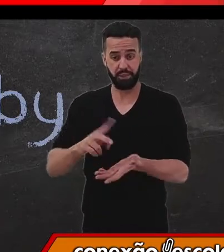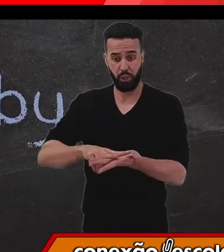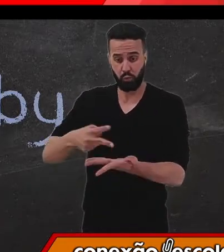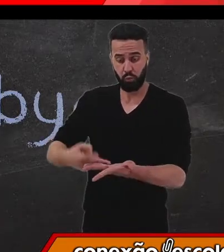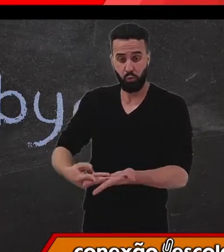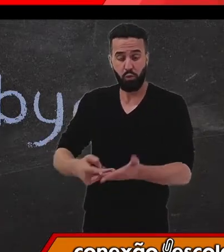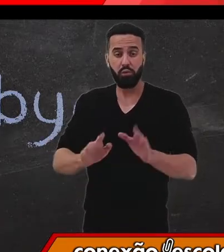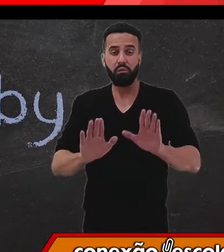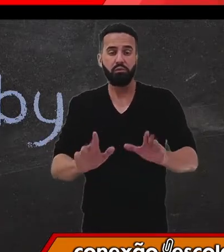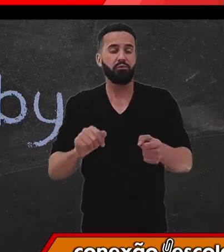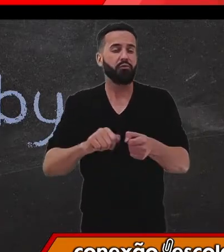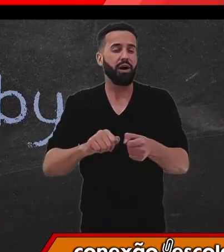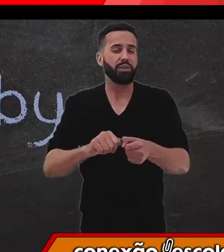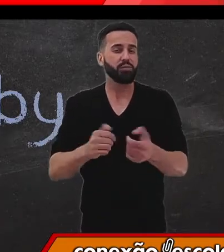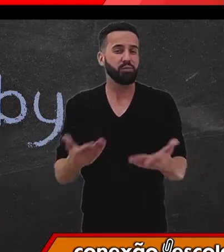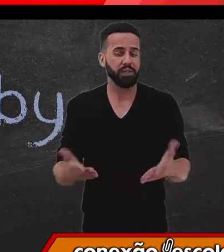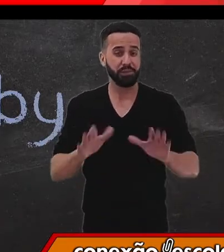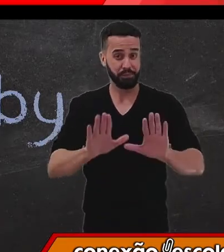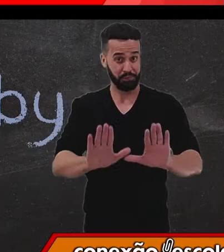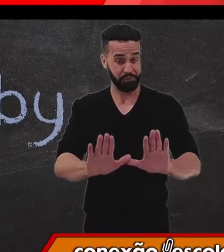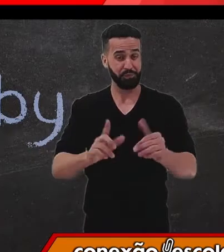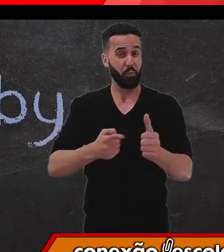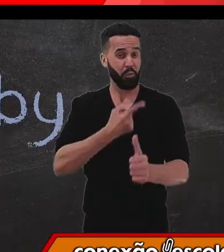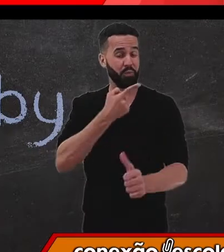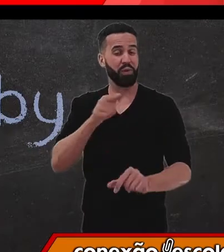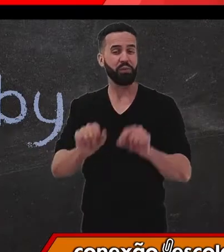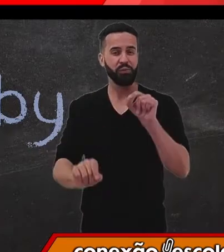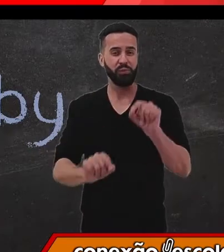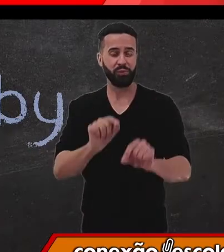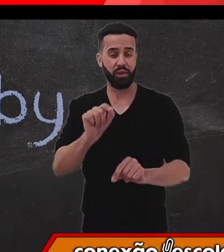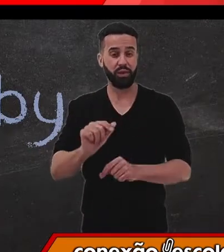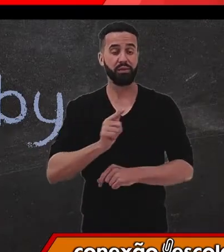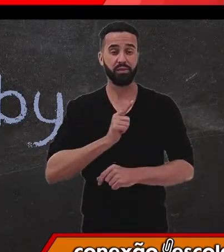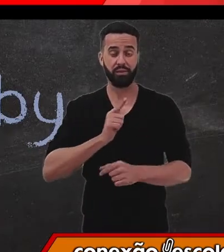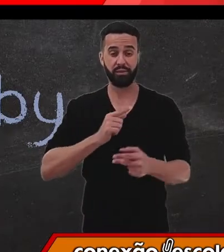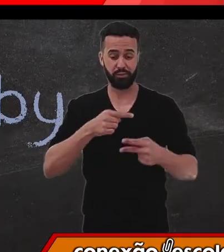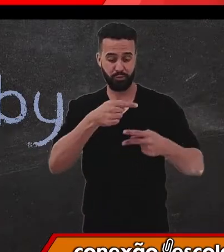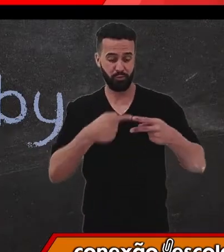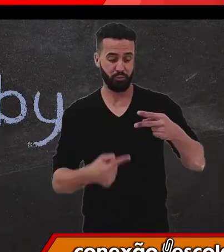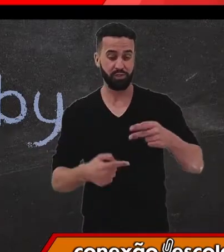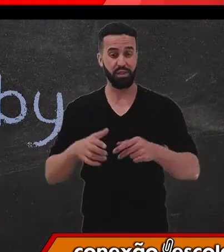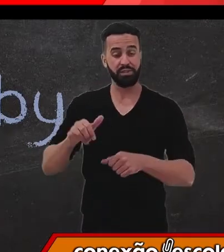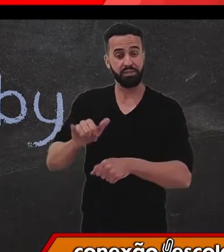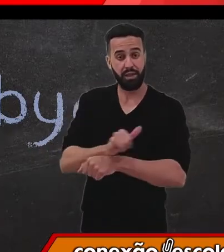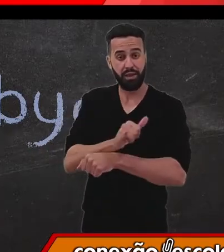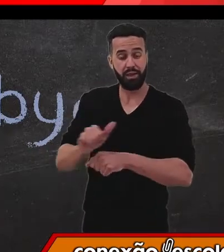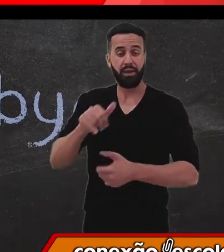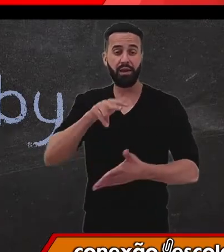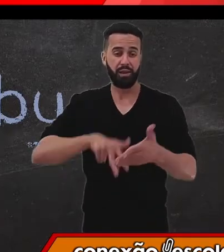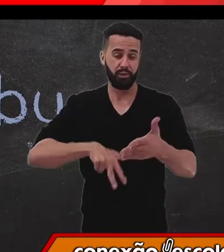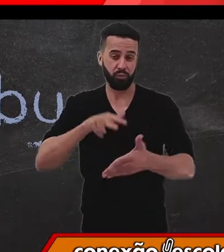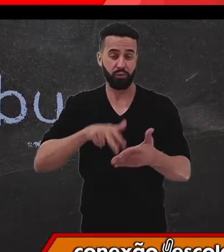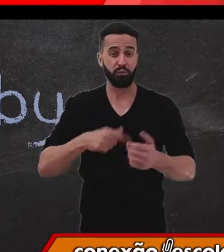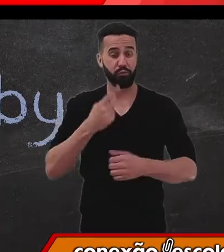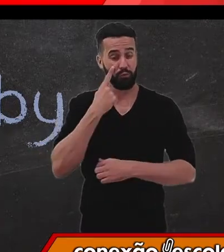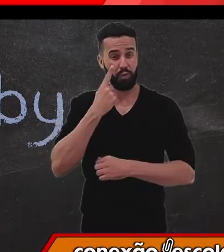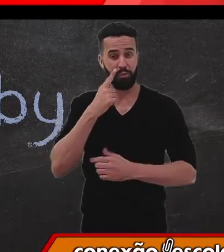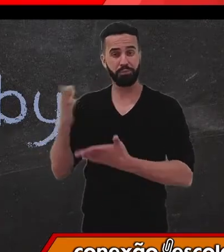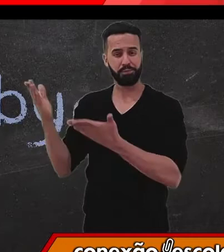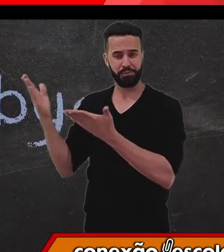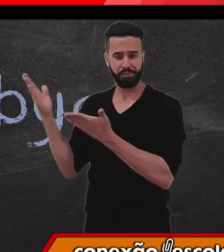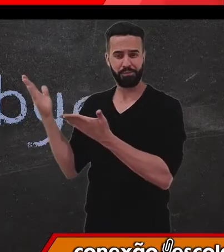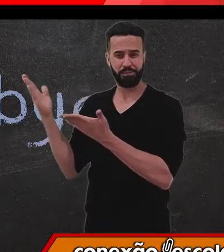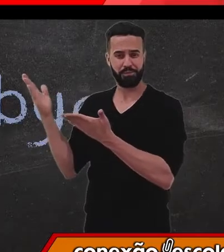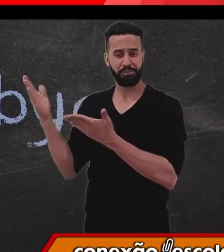você? Nós vamos recorrer primeiramente a essas duas estratégias de leitura, como você pode perceber aí no